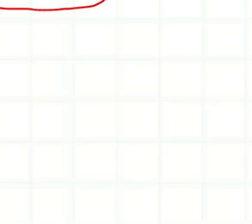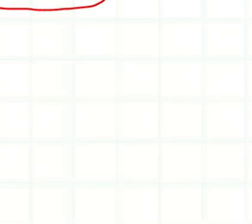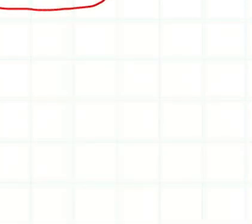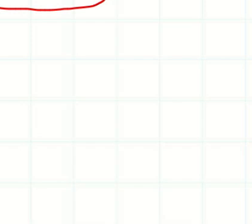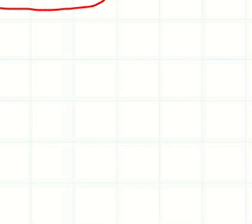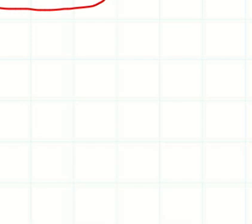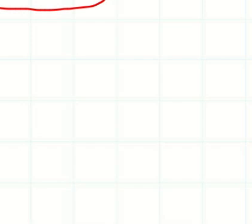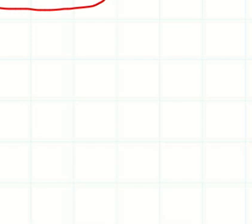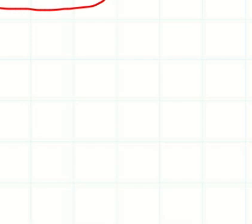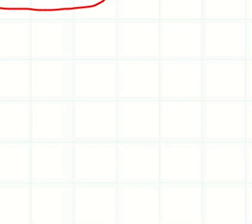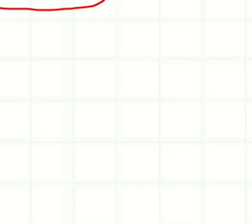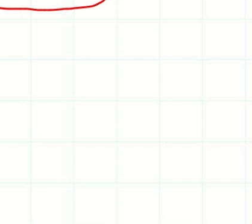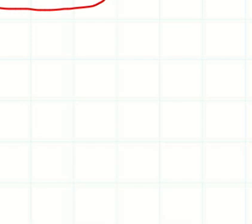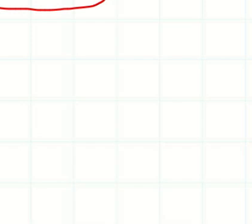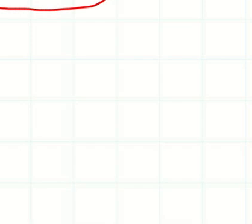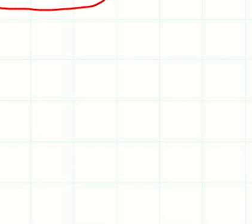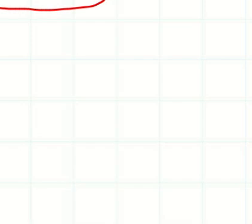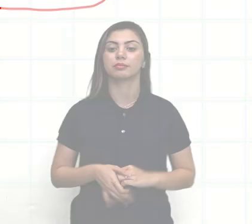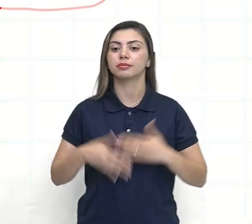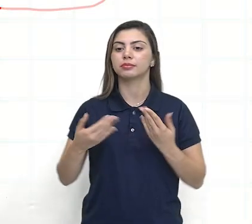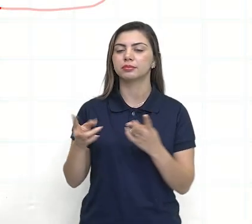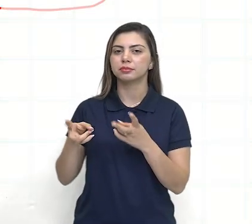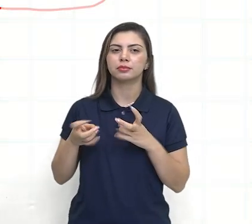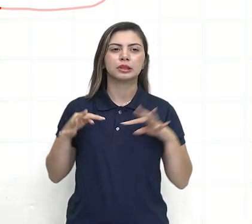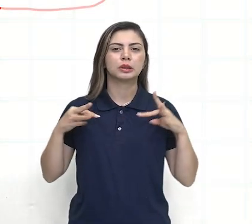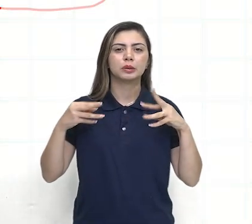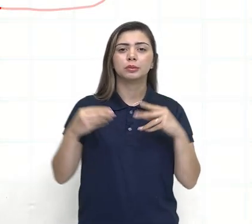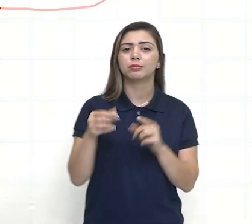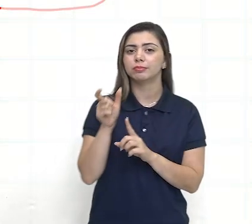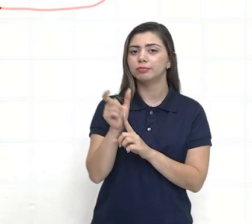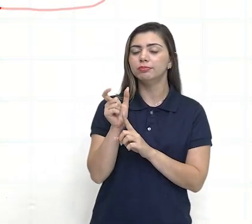as palavras, todos os vocábulos